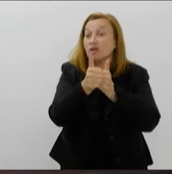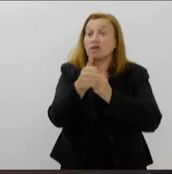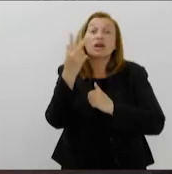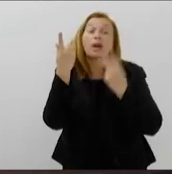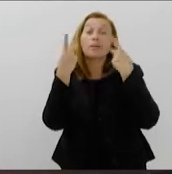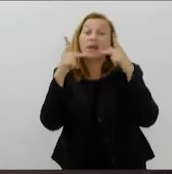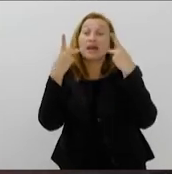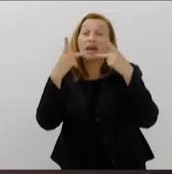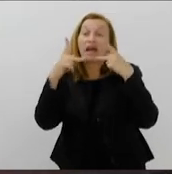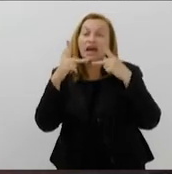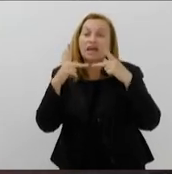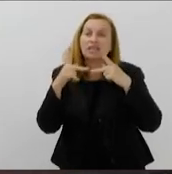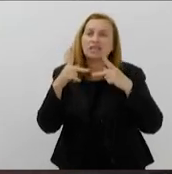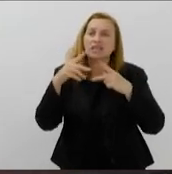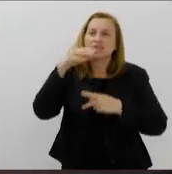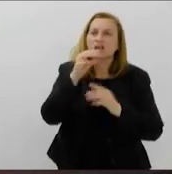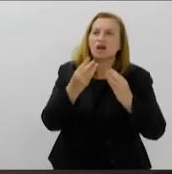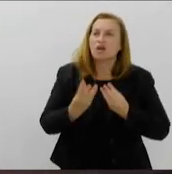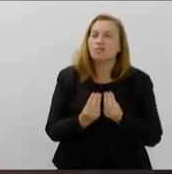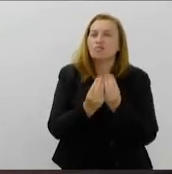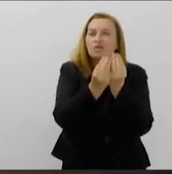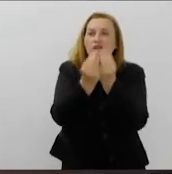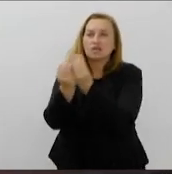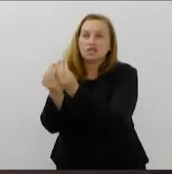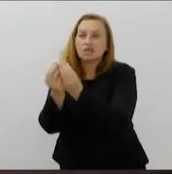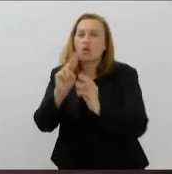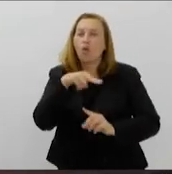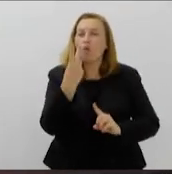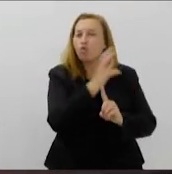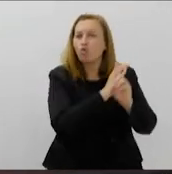dito nas missas e cultos?